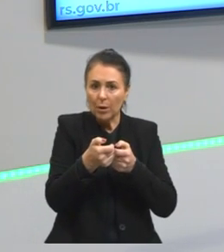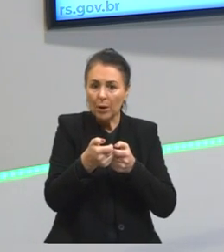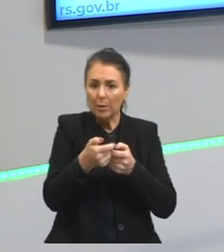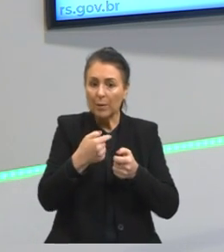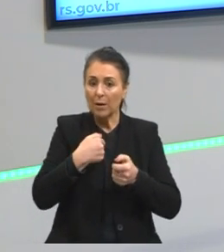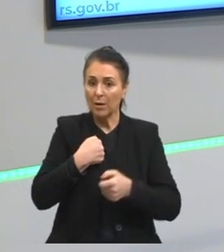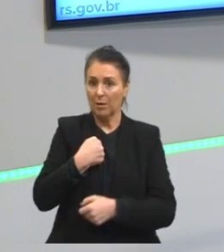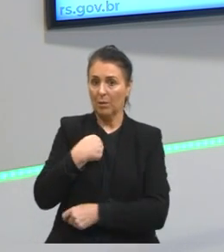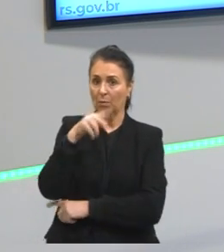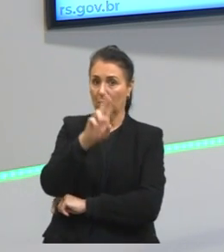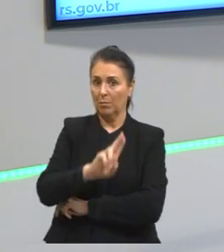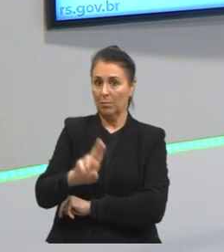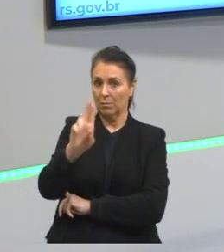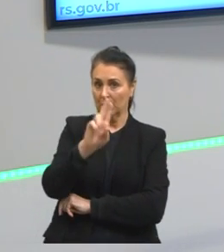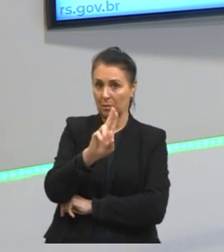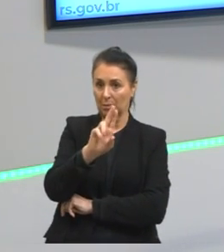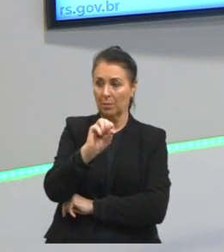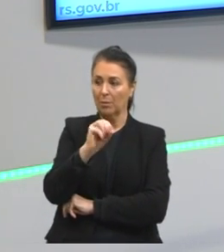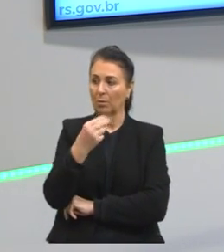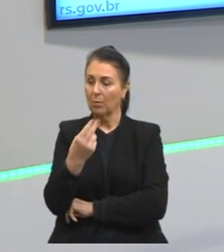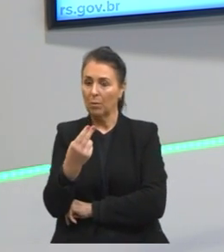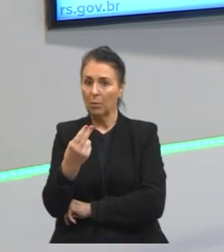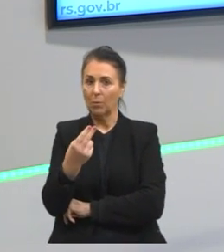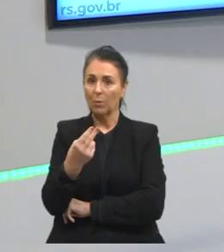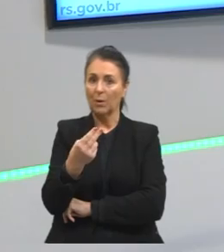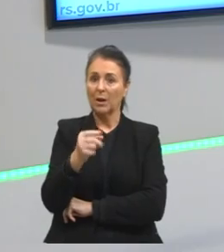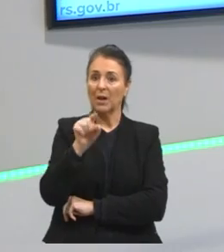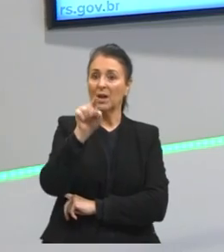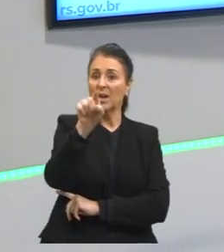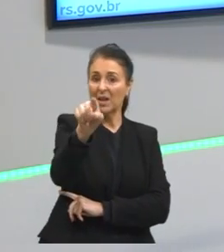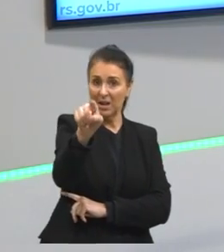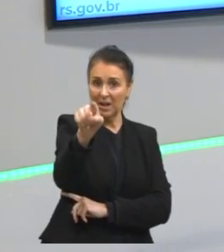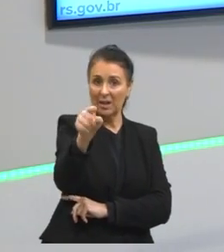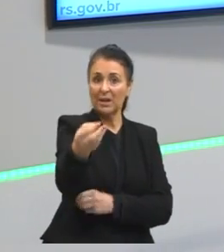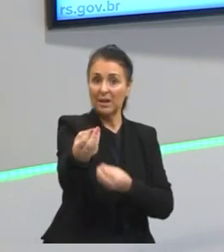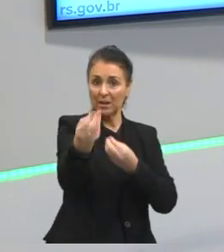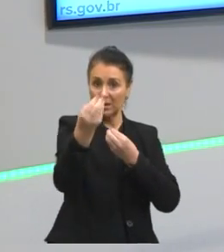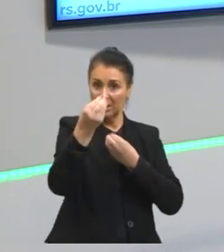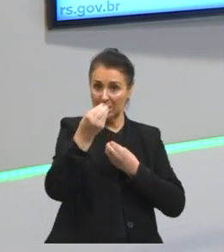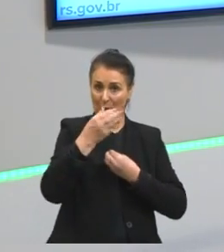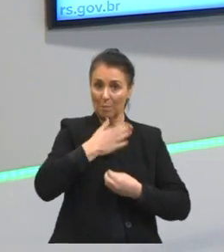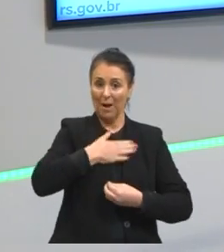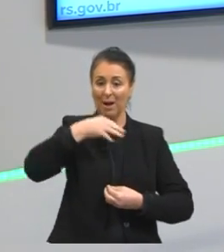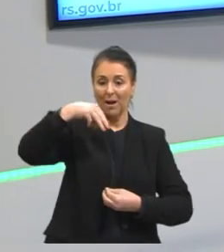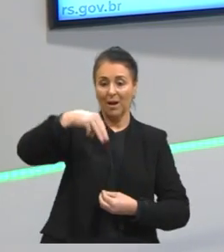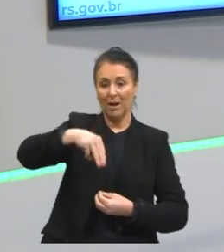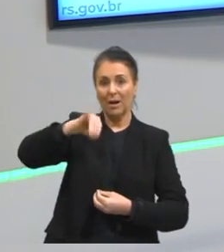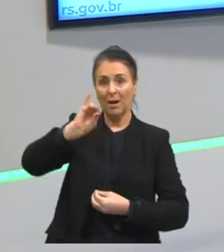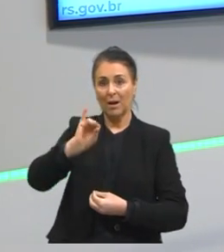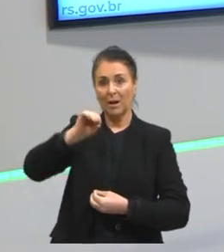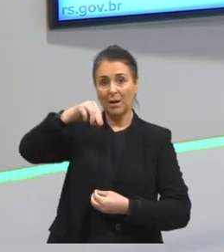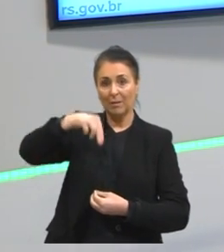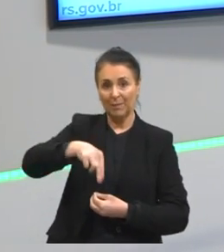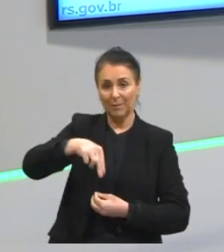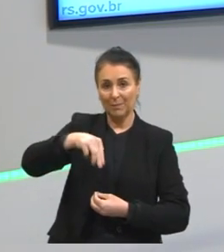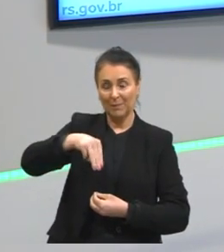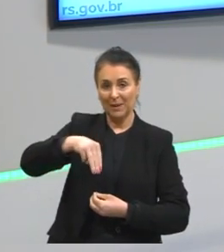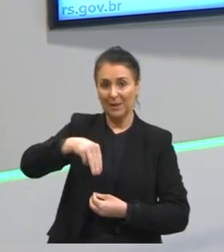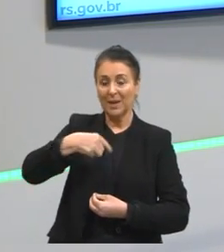usar. Ou ele entregou o controle para mim. O mim recebe e o eu faz.